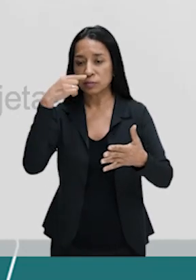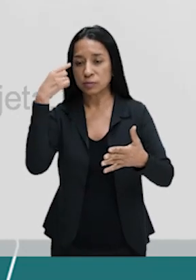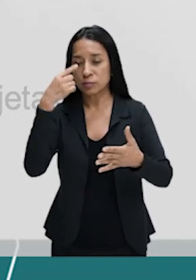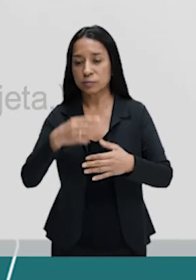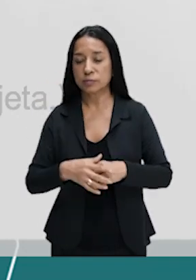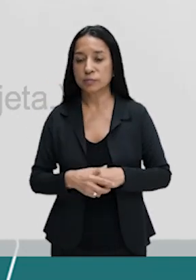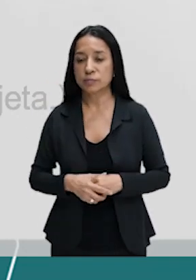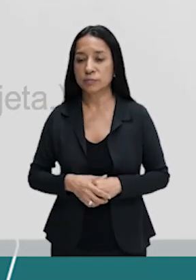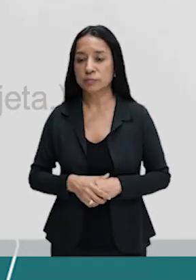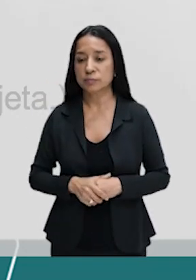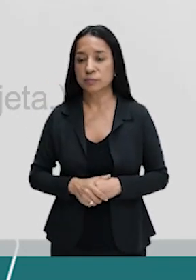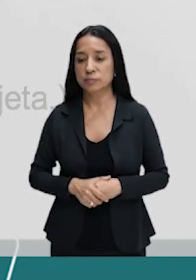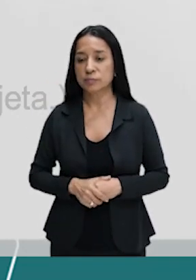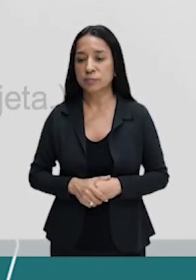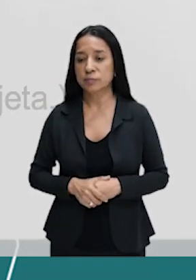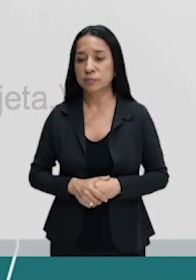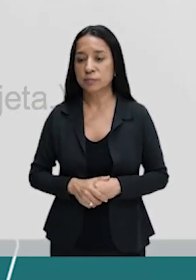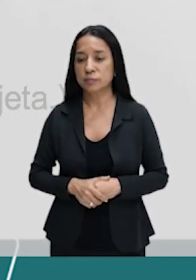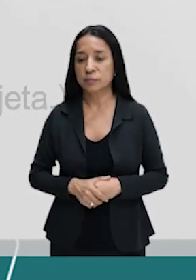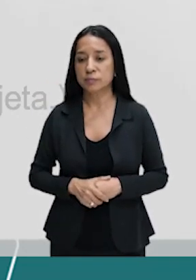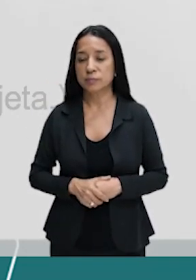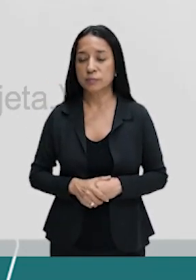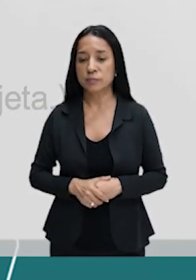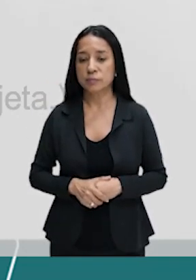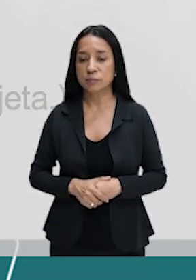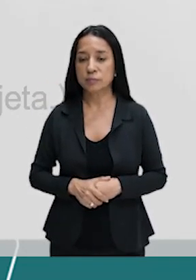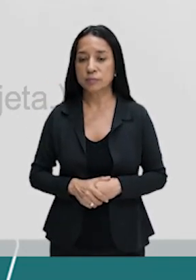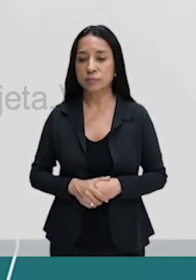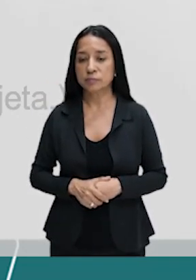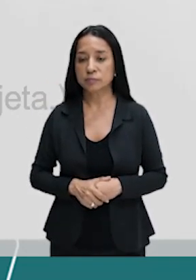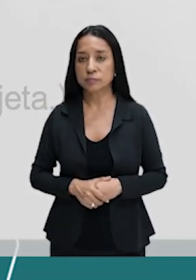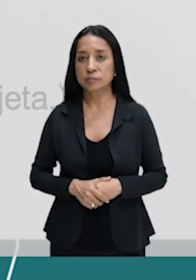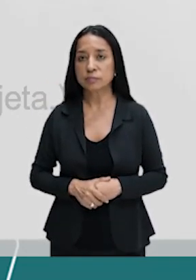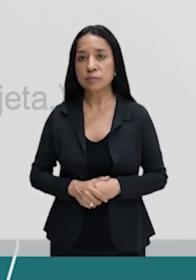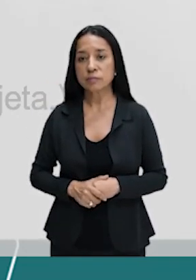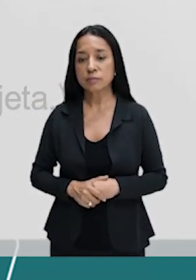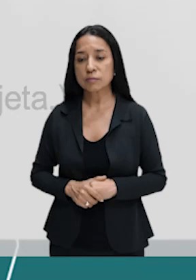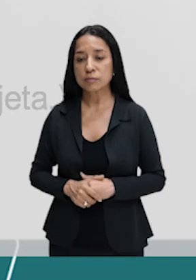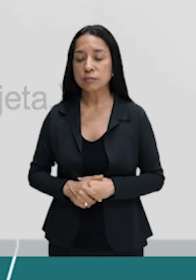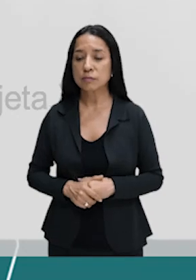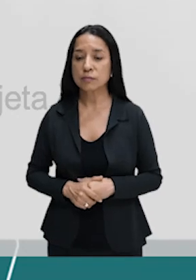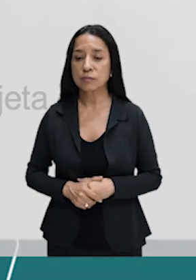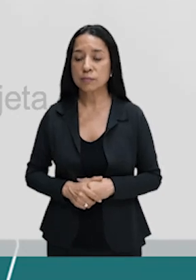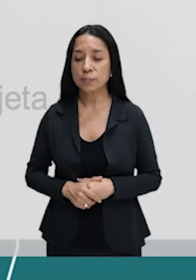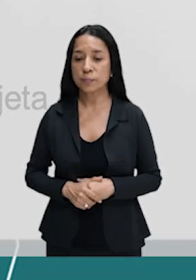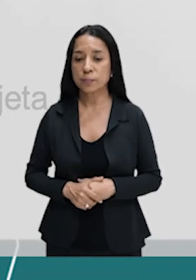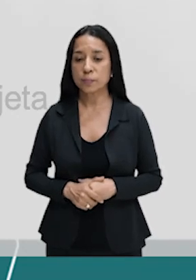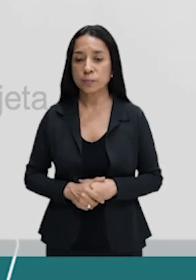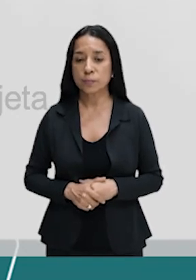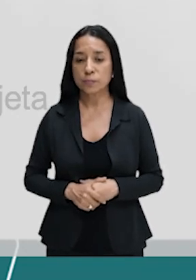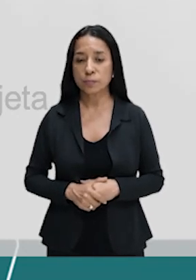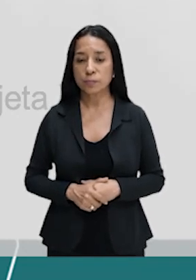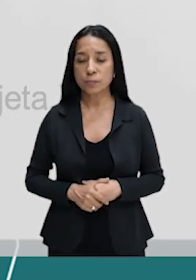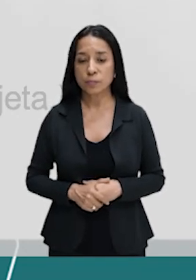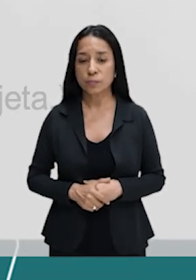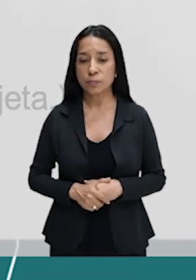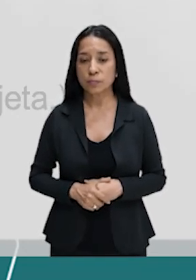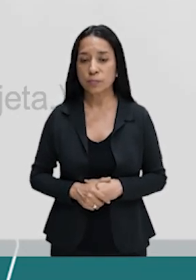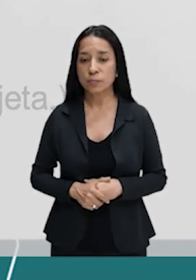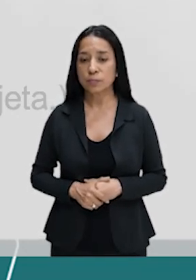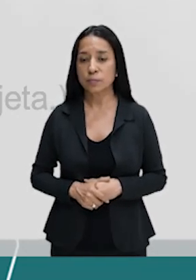das, él da. Nosotros damos. Vosotros dais. Ellos dan.